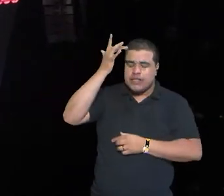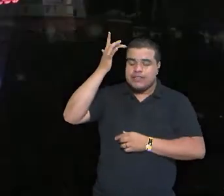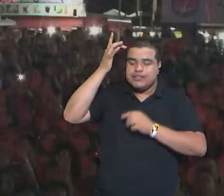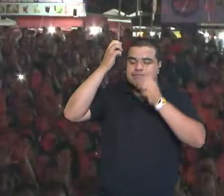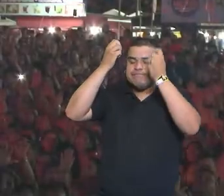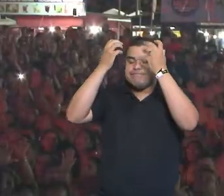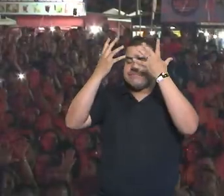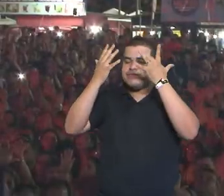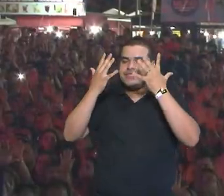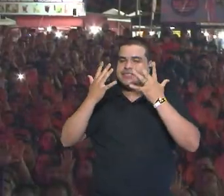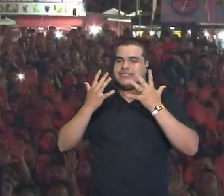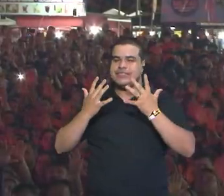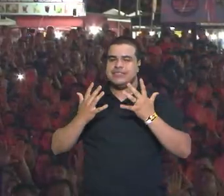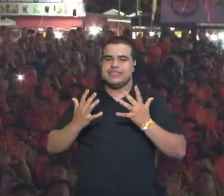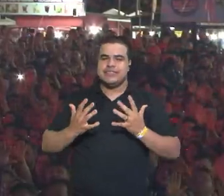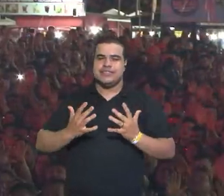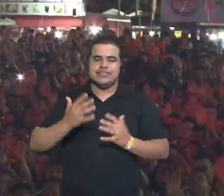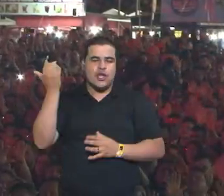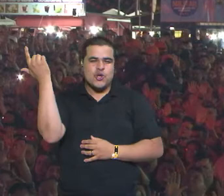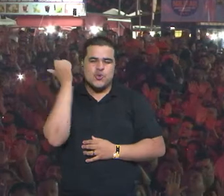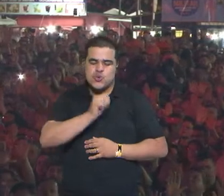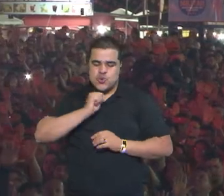esse mundo